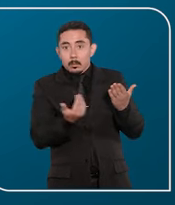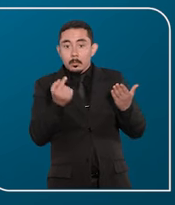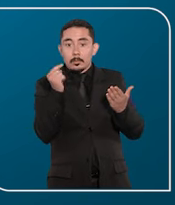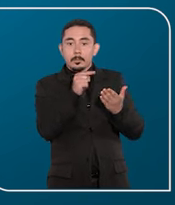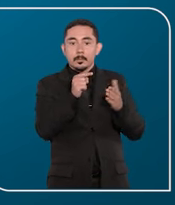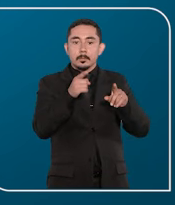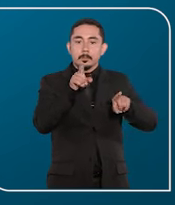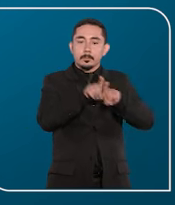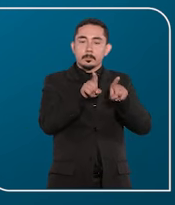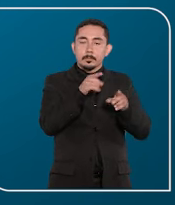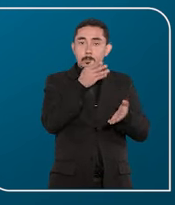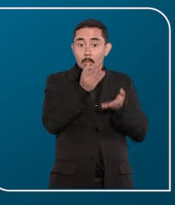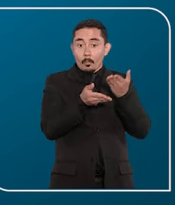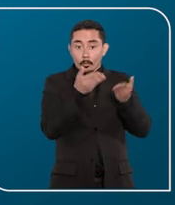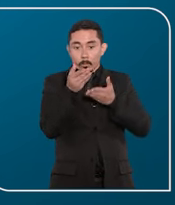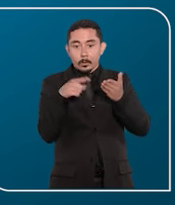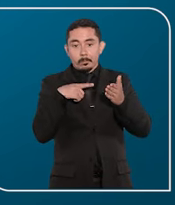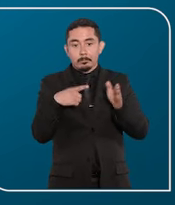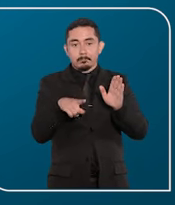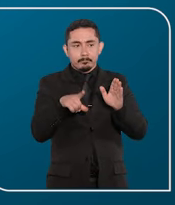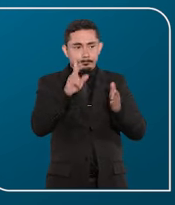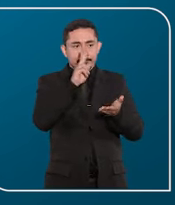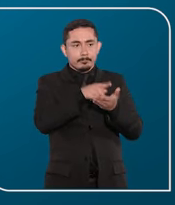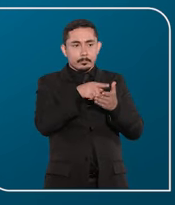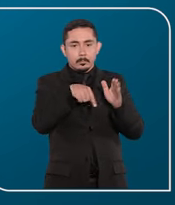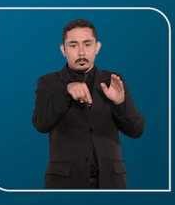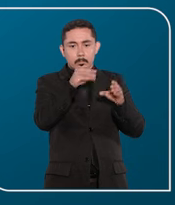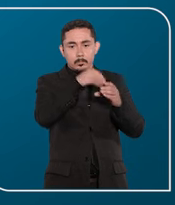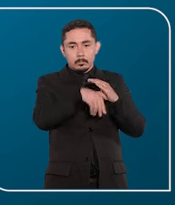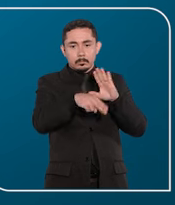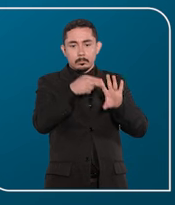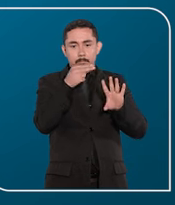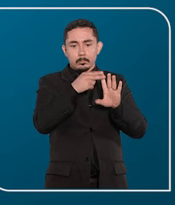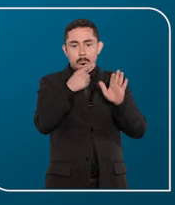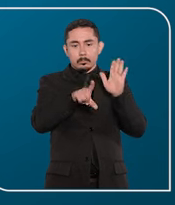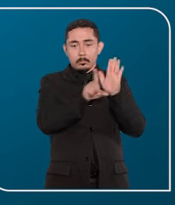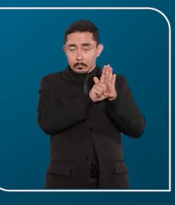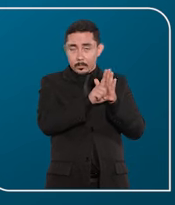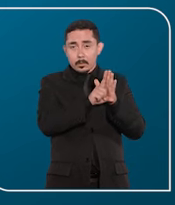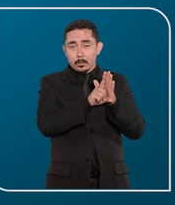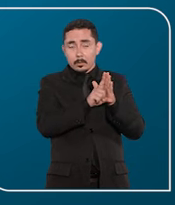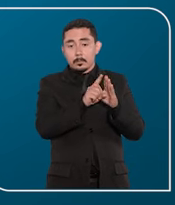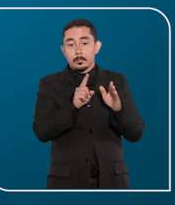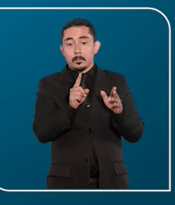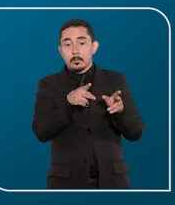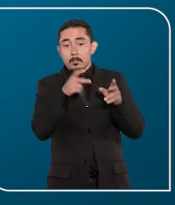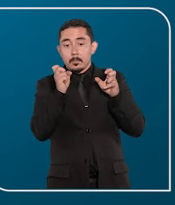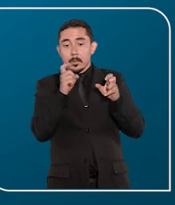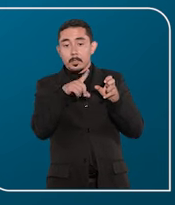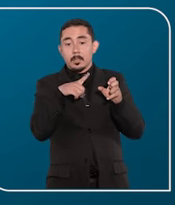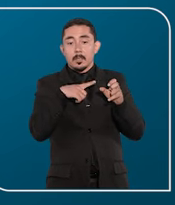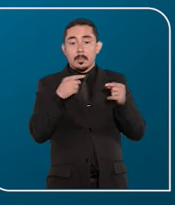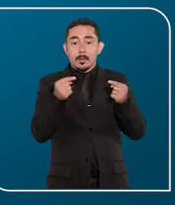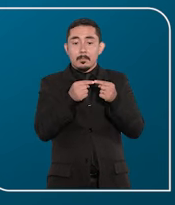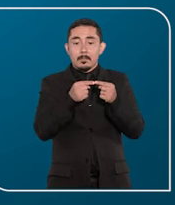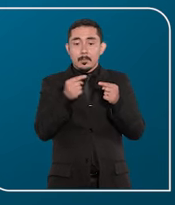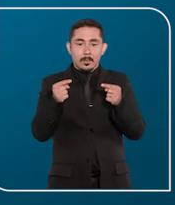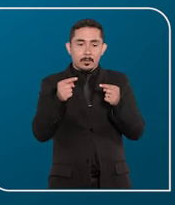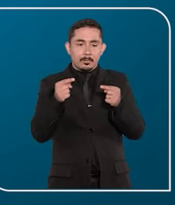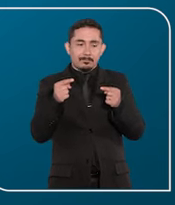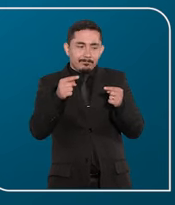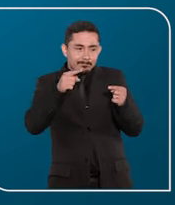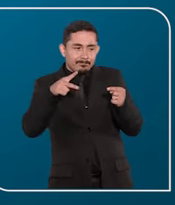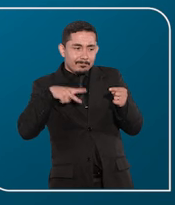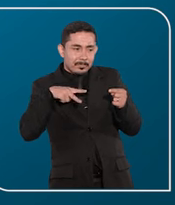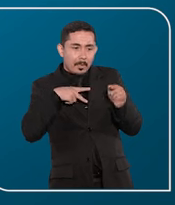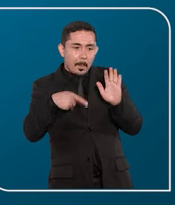está legitimado na norma legal, enfim, no conteúdo legal, me parece que se torna algo privativo daquele que estudou,